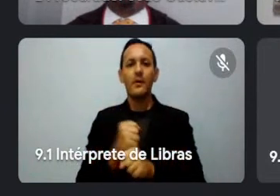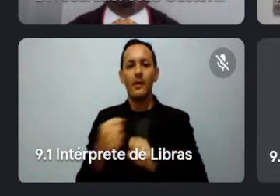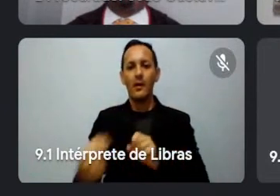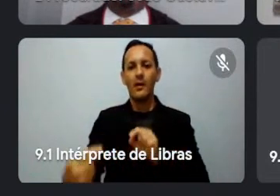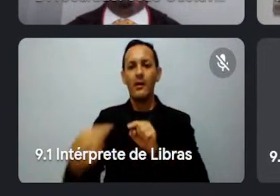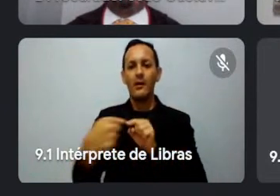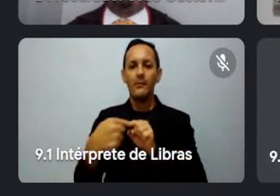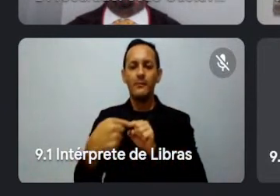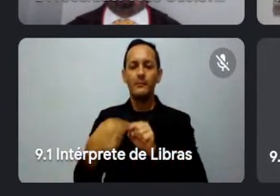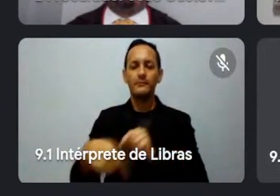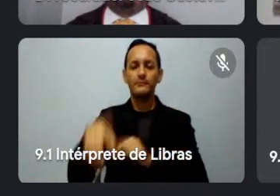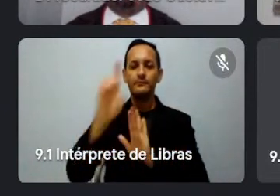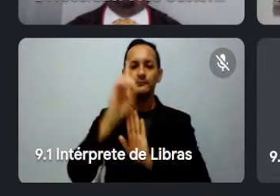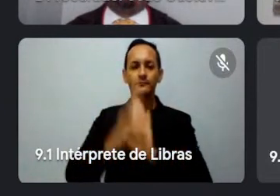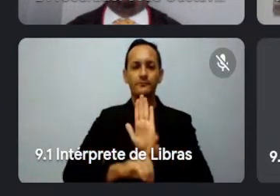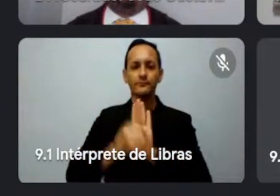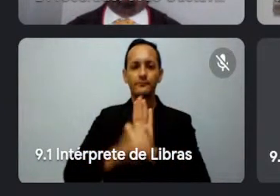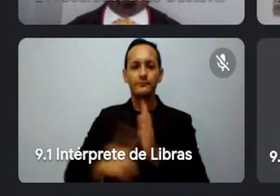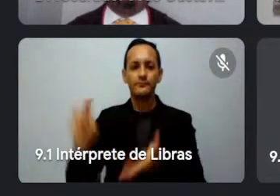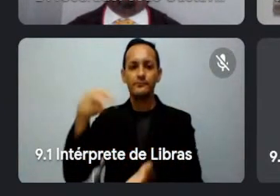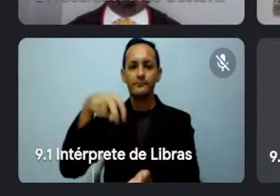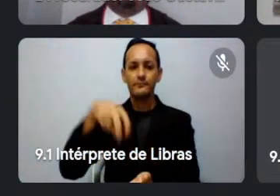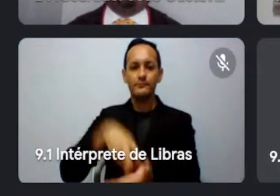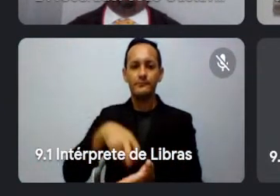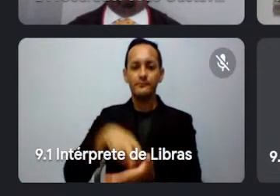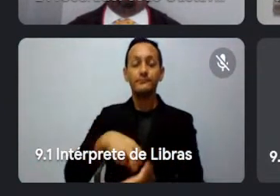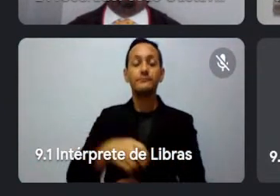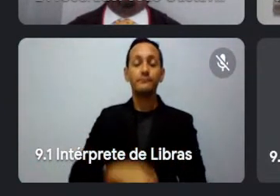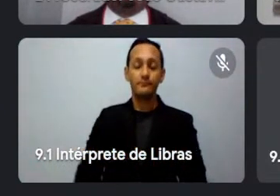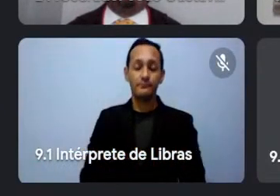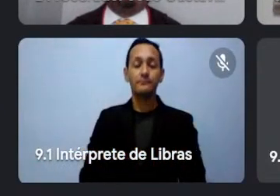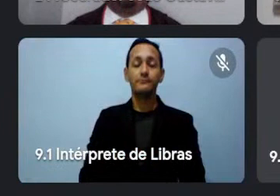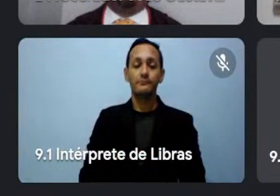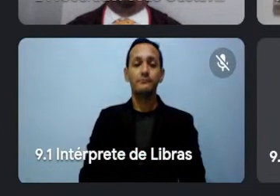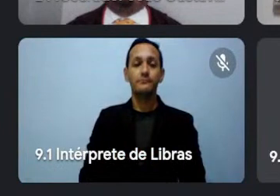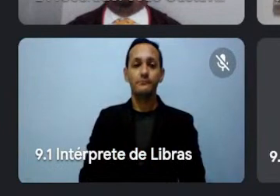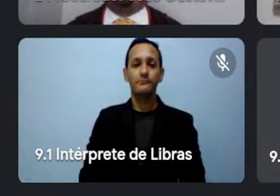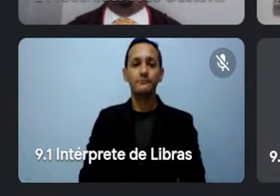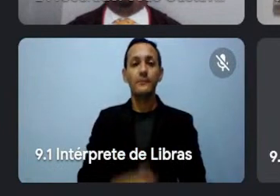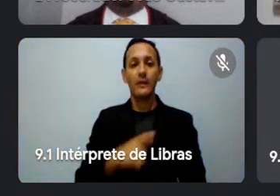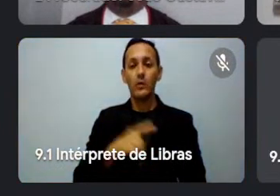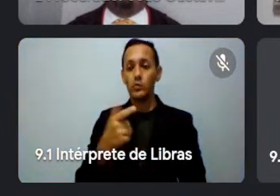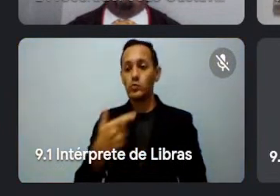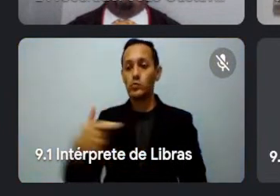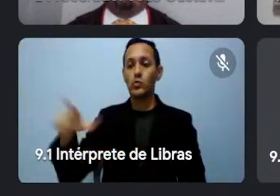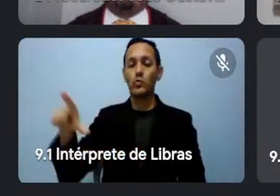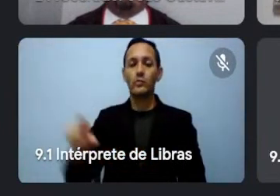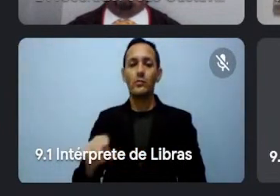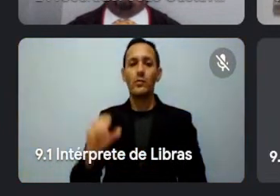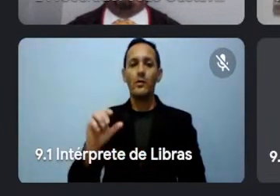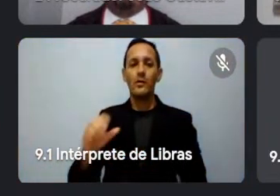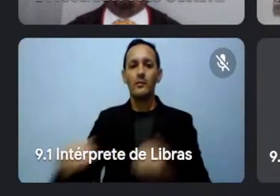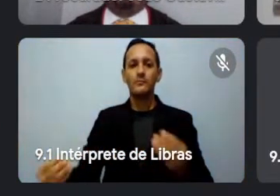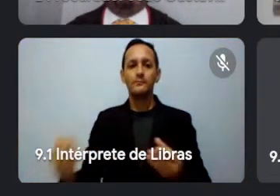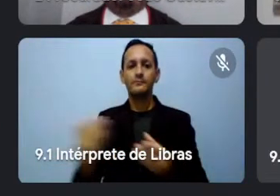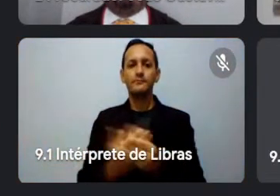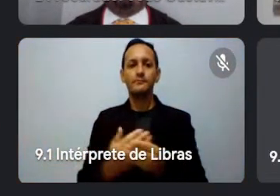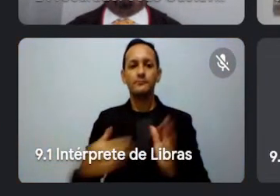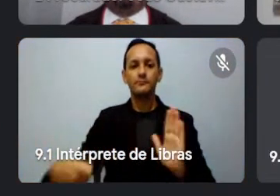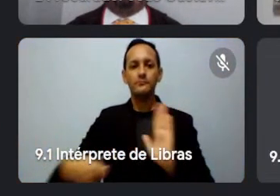o decreto condenatório em relação ao segundo o recorrente é o seu carga do Pereira da